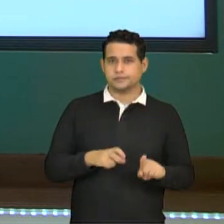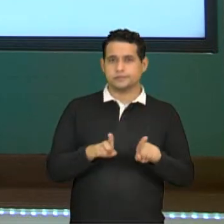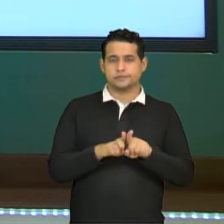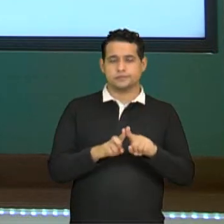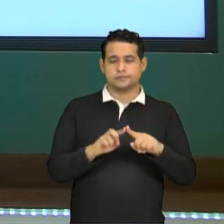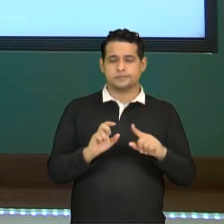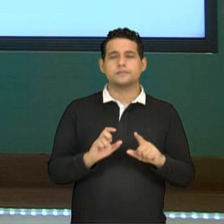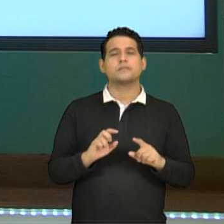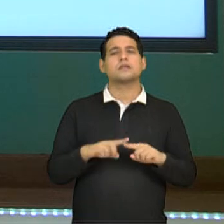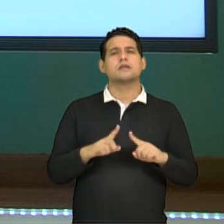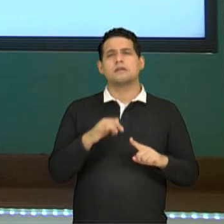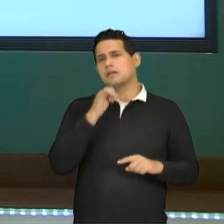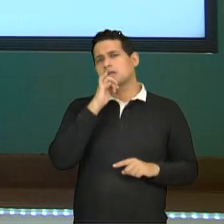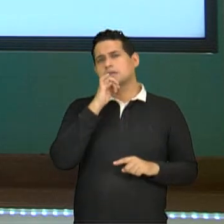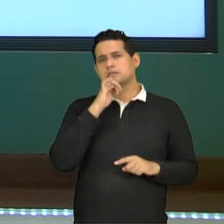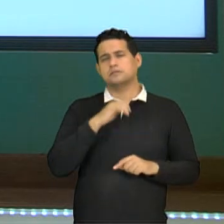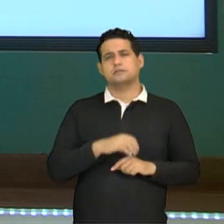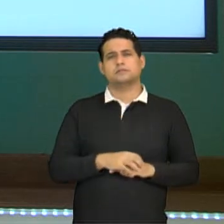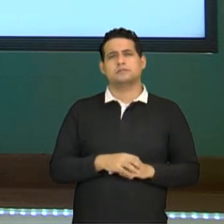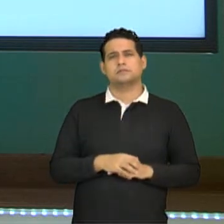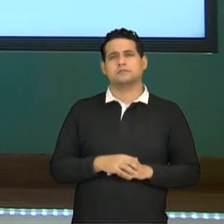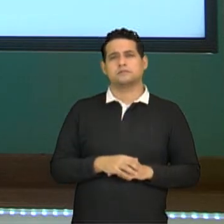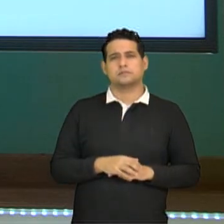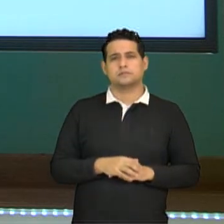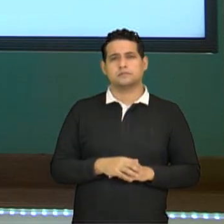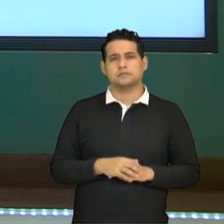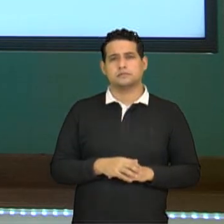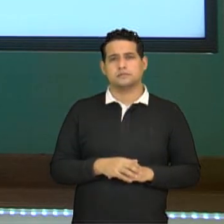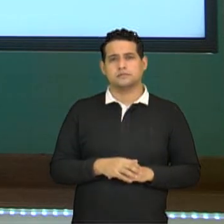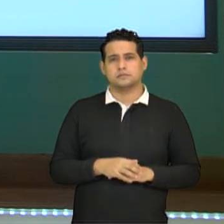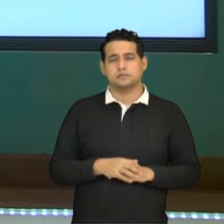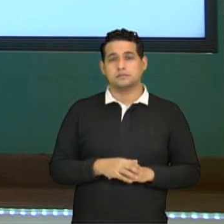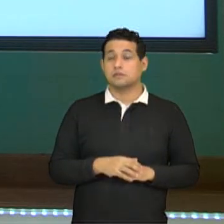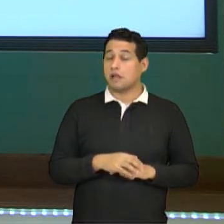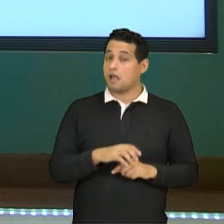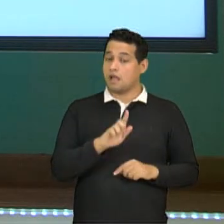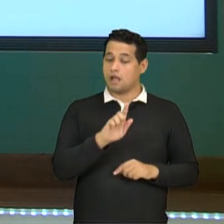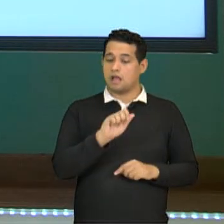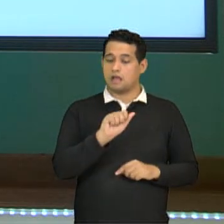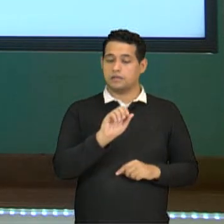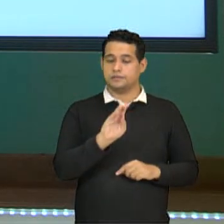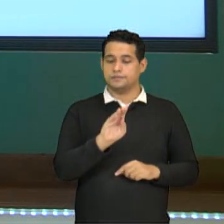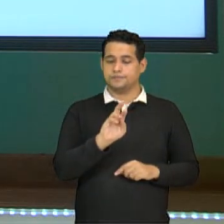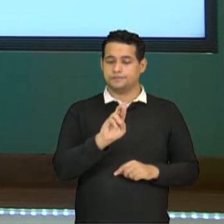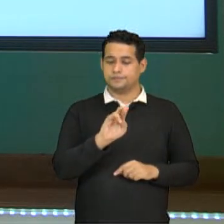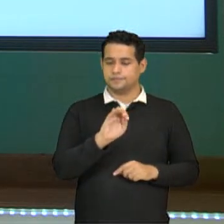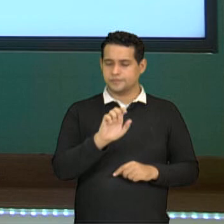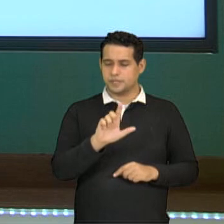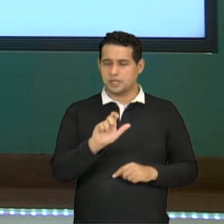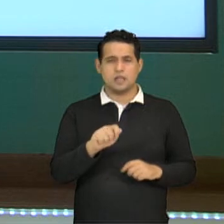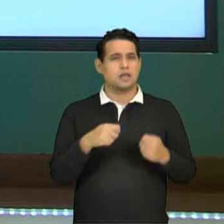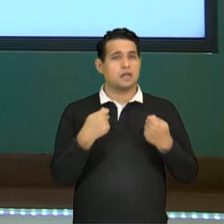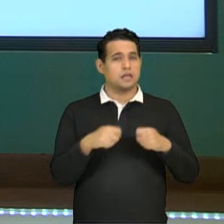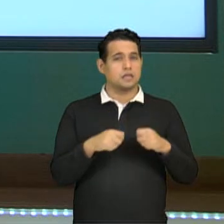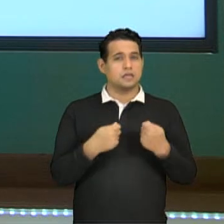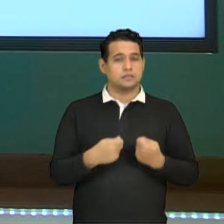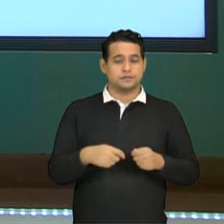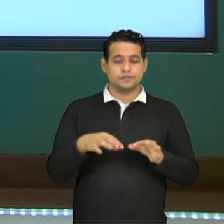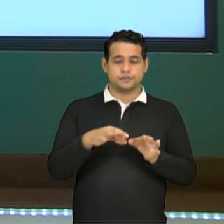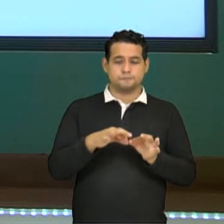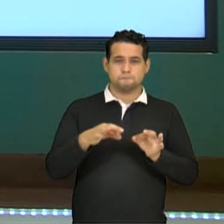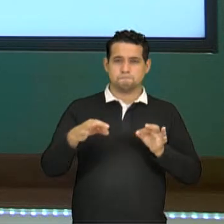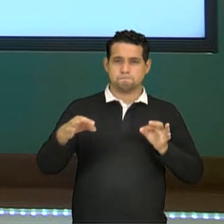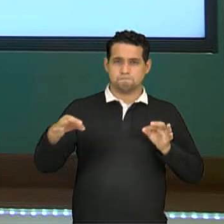fracionária. Então, significa que a Gabriela, ela vai precisar de 1 metro de